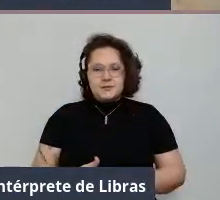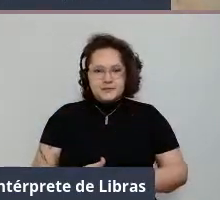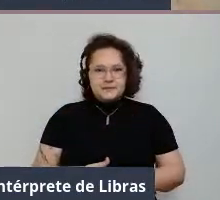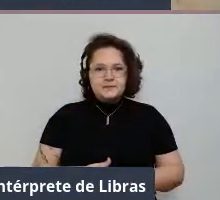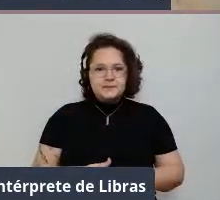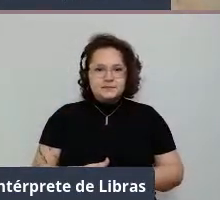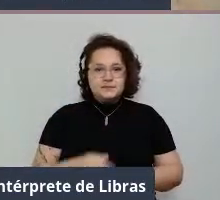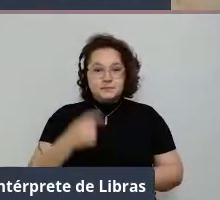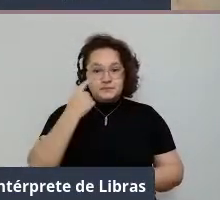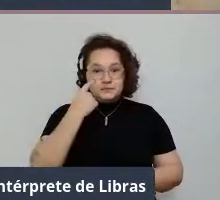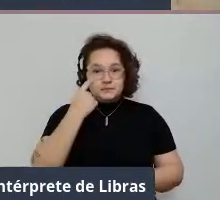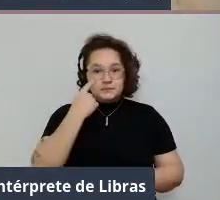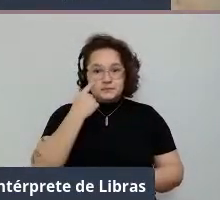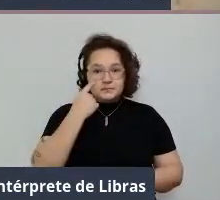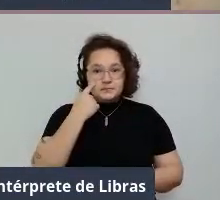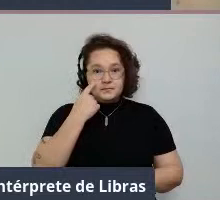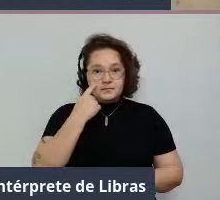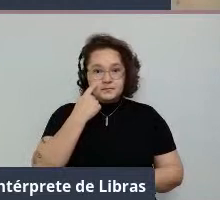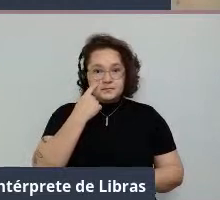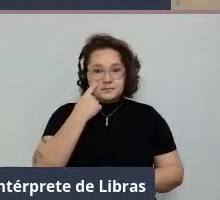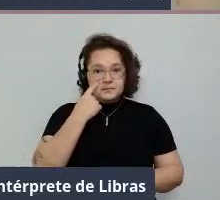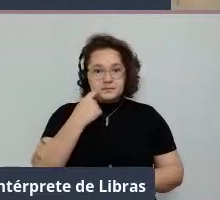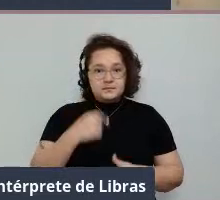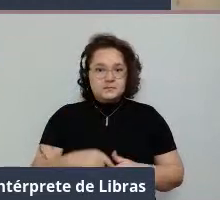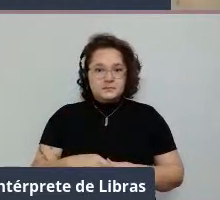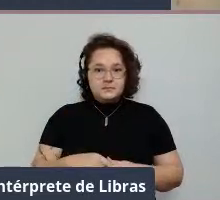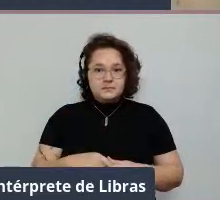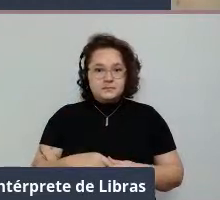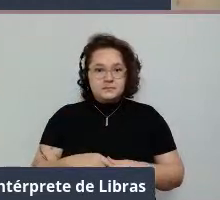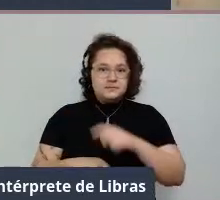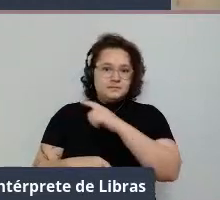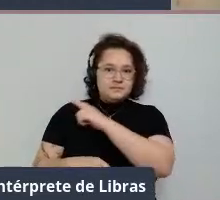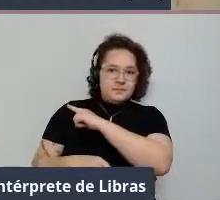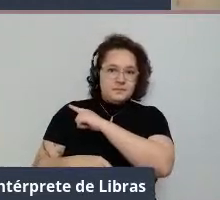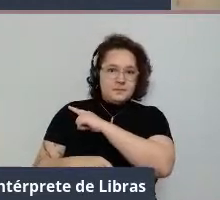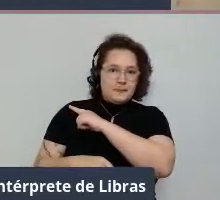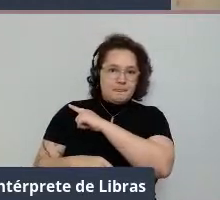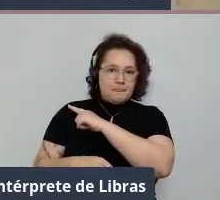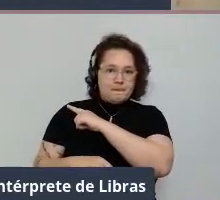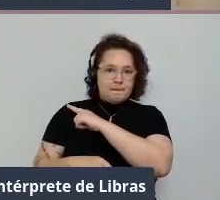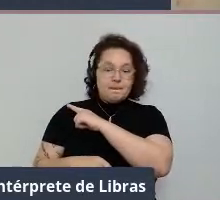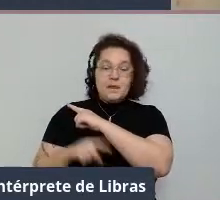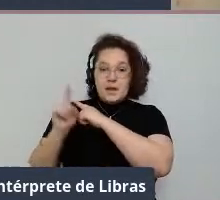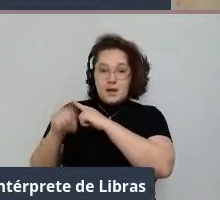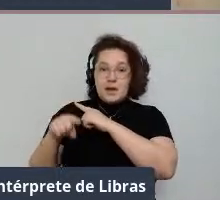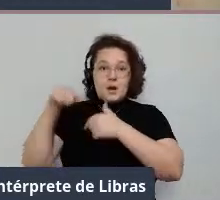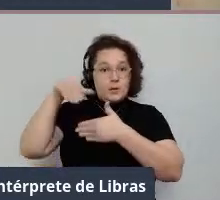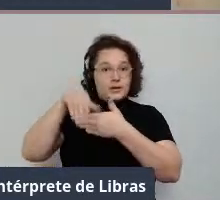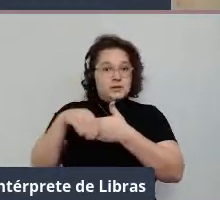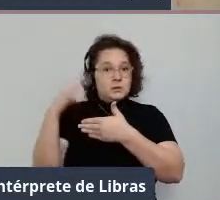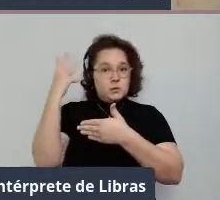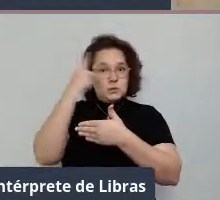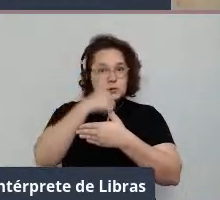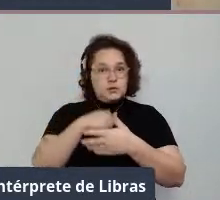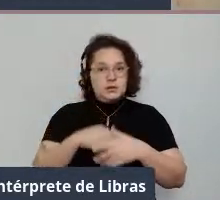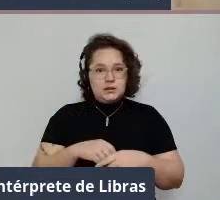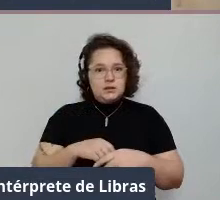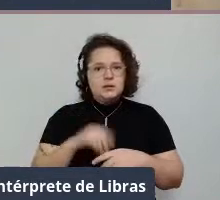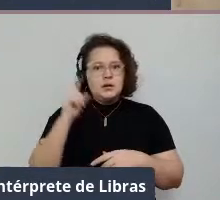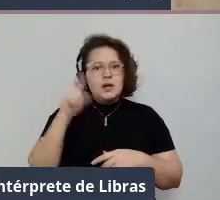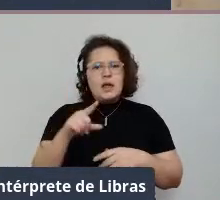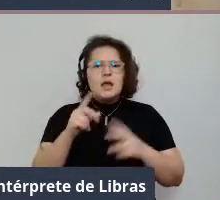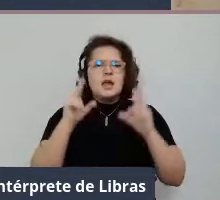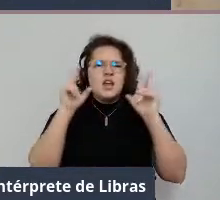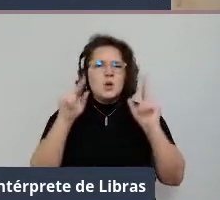no vídeo, no livro, quer dizer, na edição. É uma edição bem bonita, assim, um tamanho próximo de